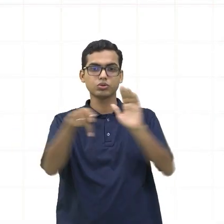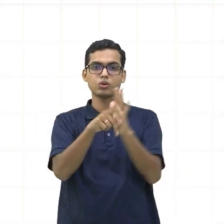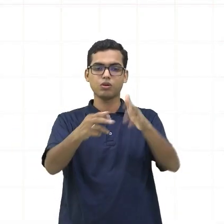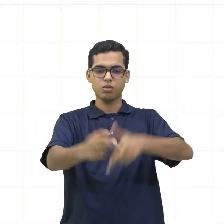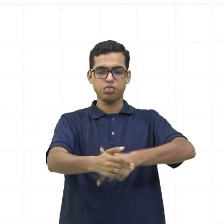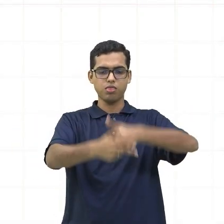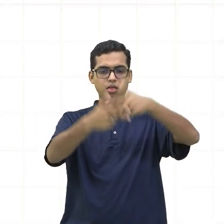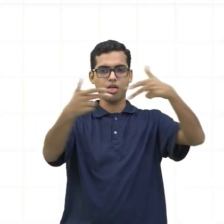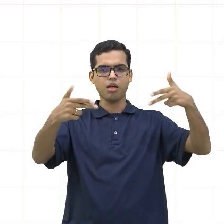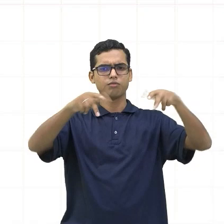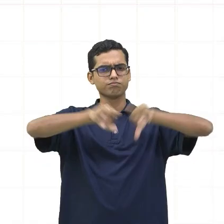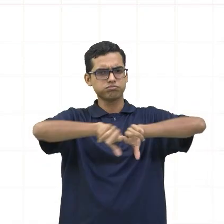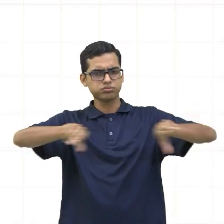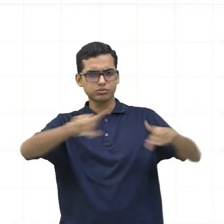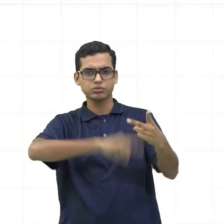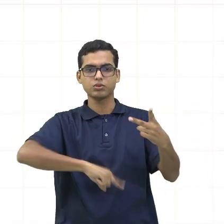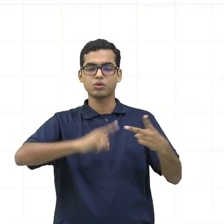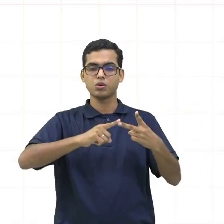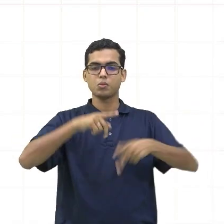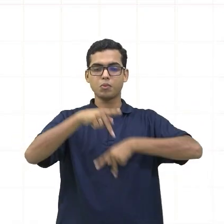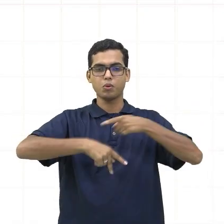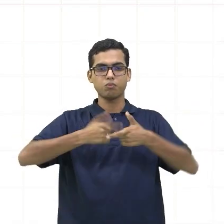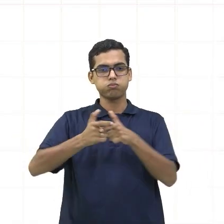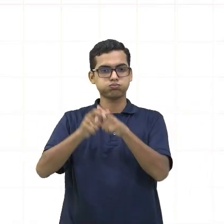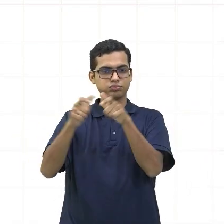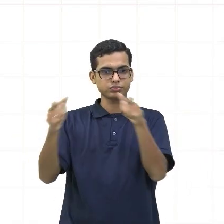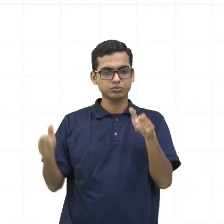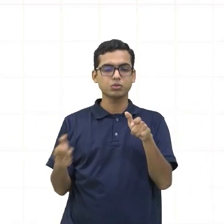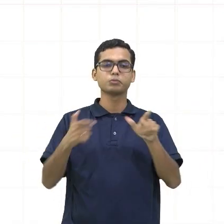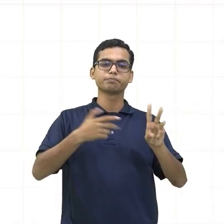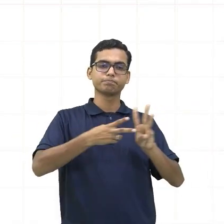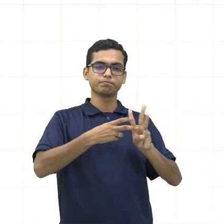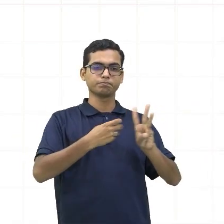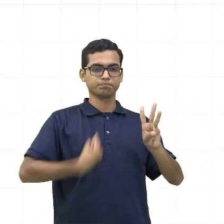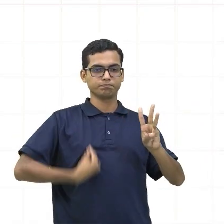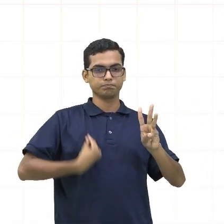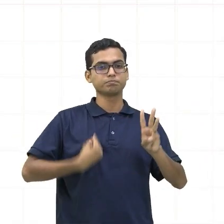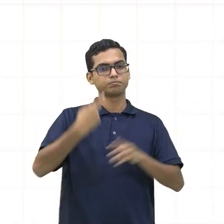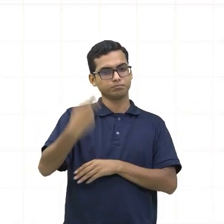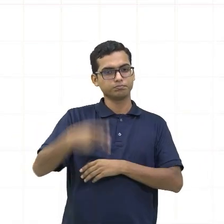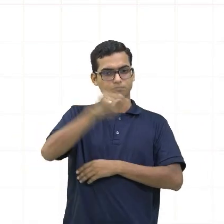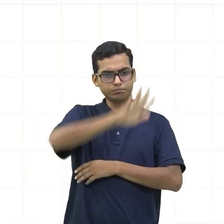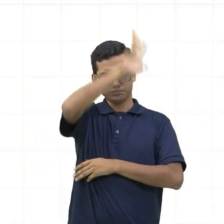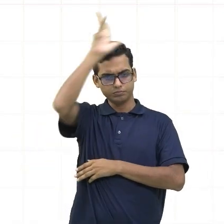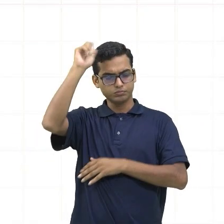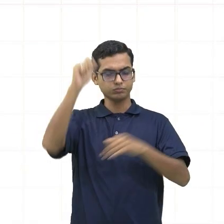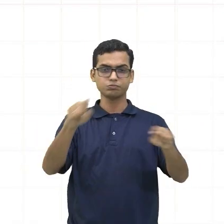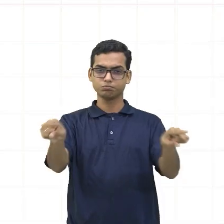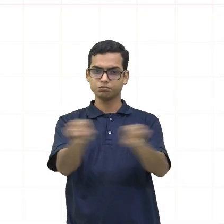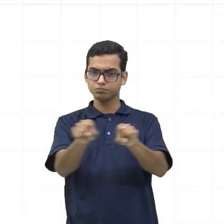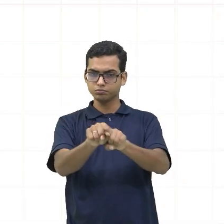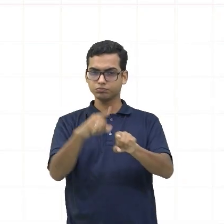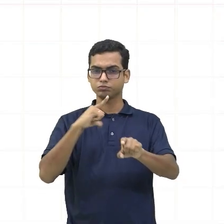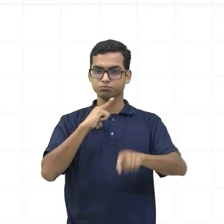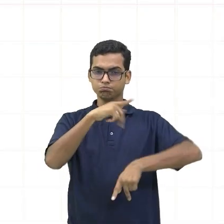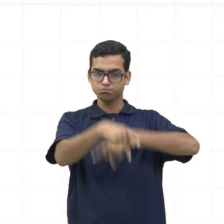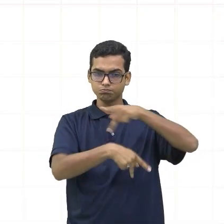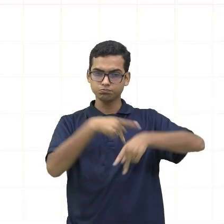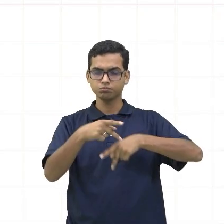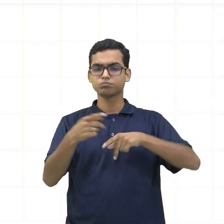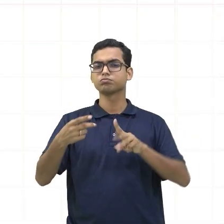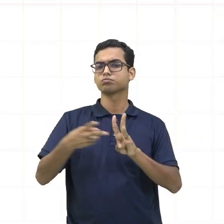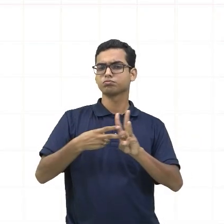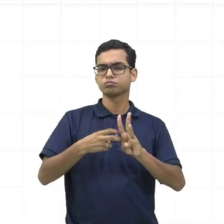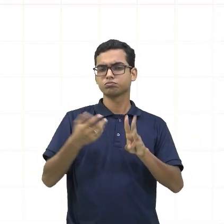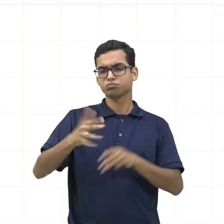do maior contingente populacional indígena do país. Contando aí, né, o Amazonas contava com uma população indígena em